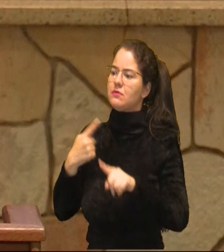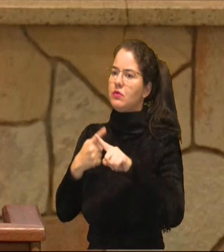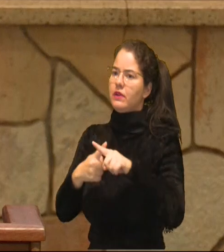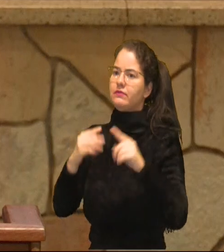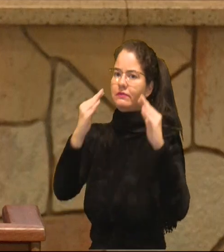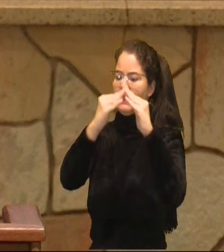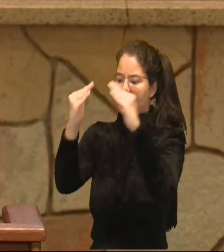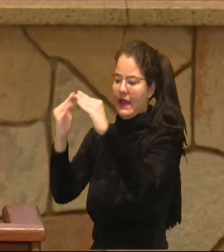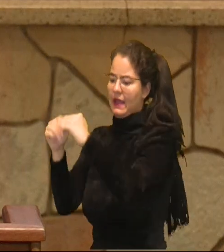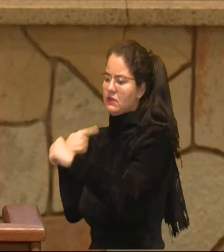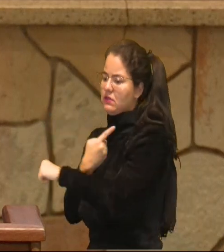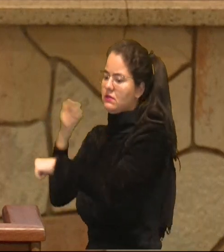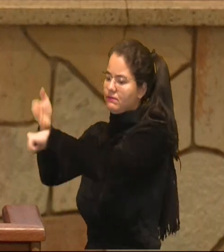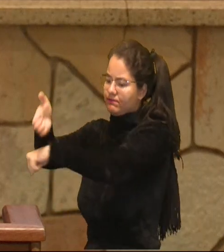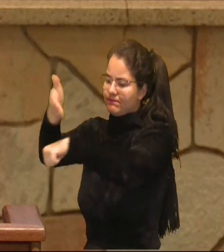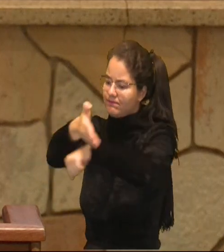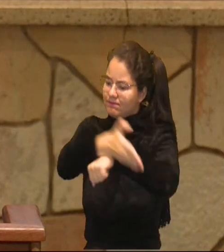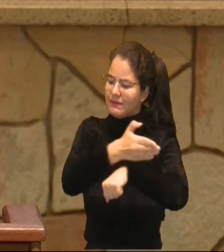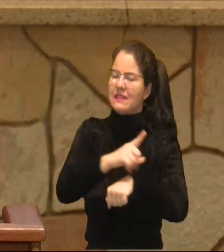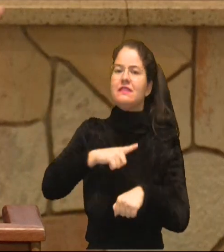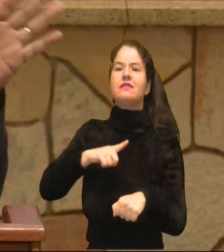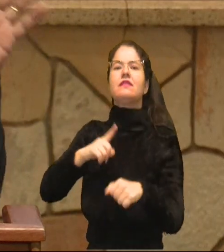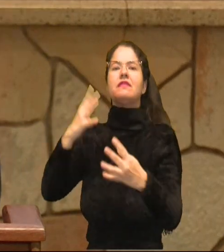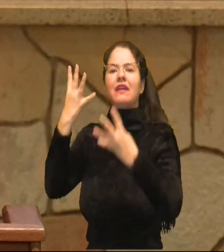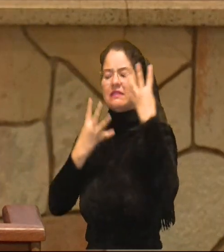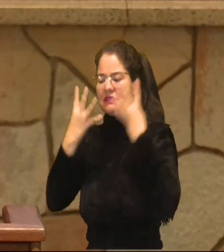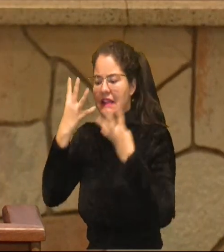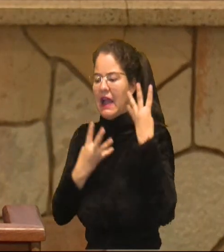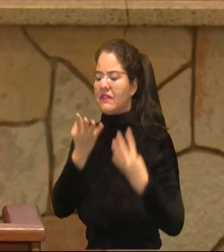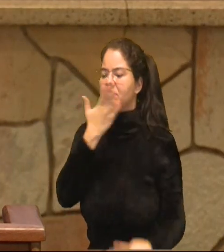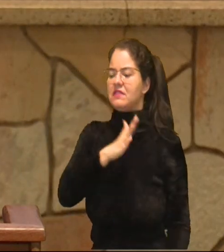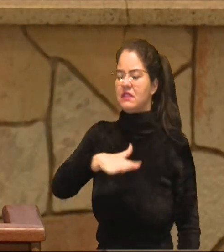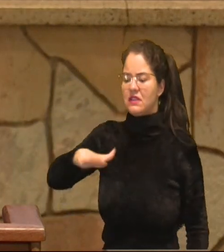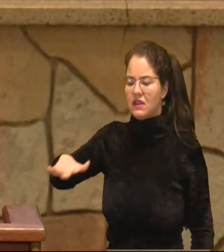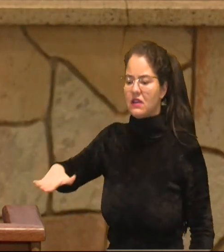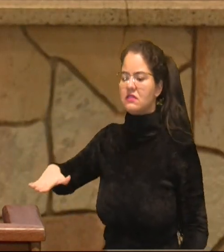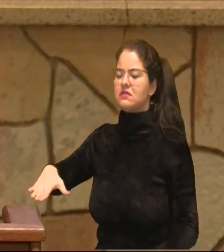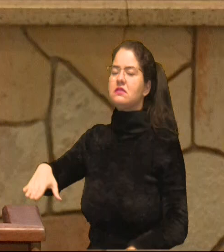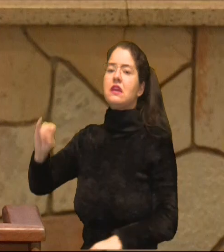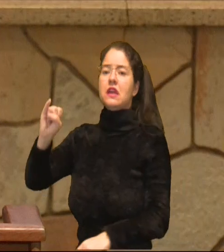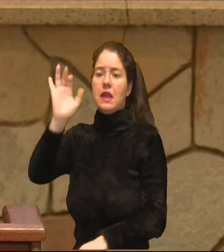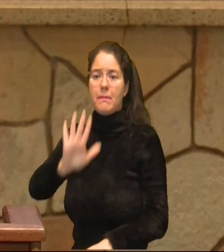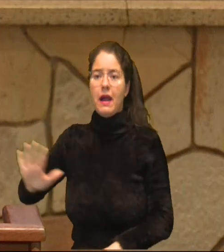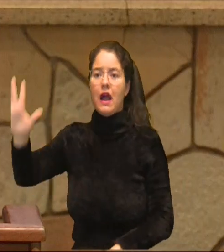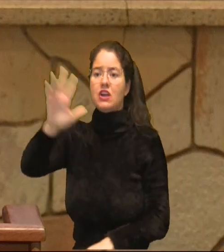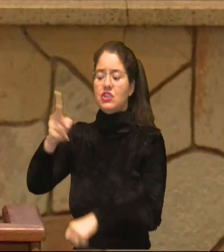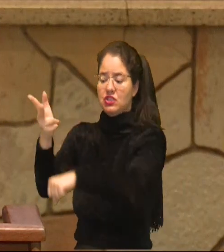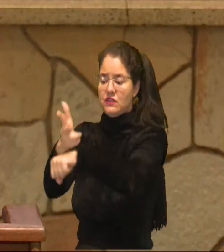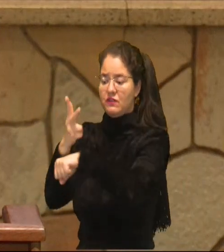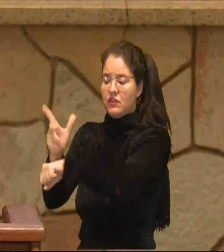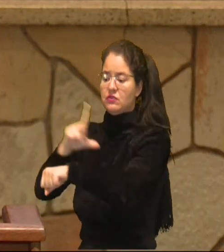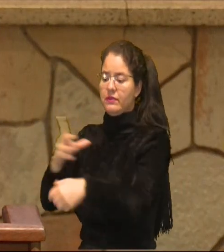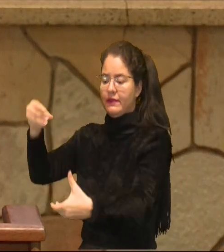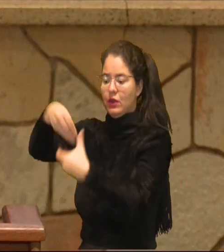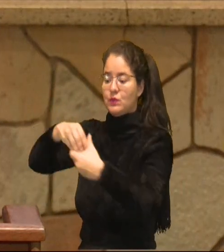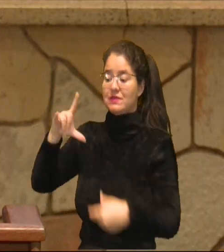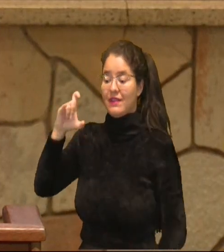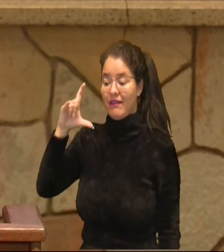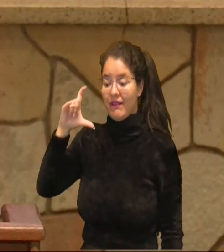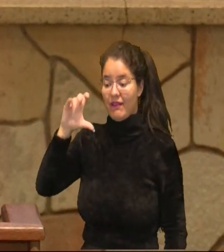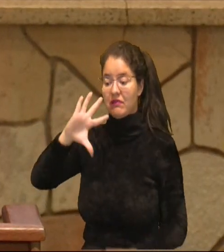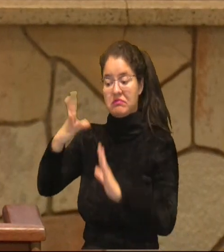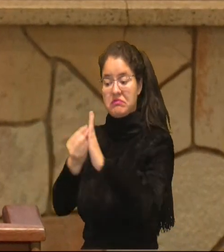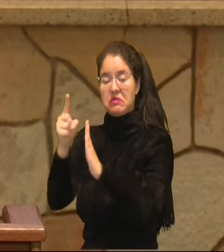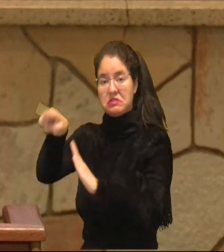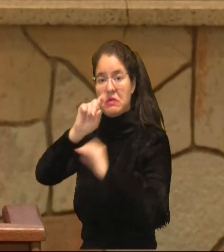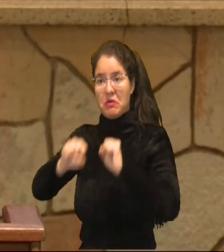Uma belíssima cantata também das crianças. As imagens e vídeos estão no Instagram da igreja, o irmão pode ver lá o que